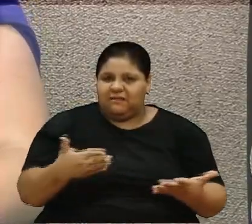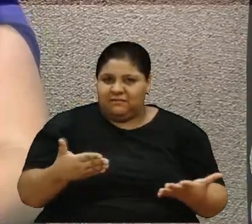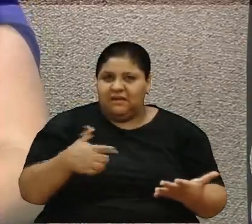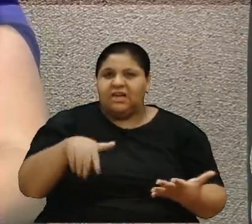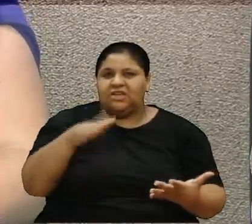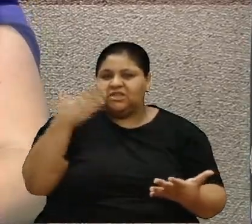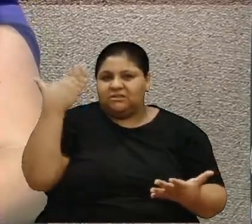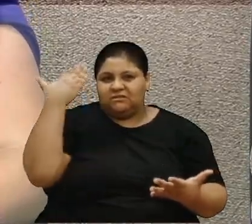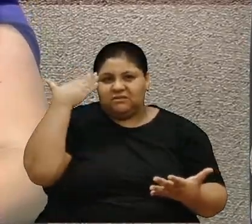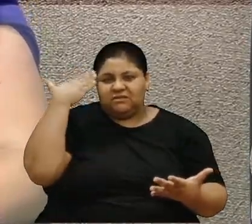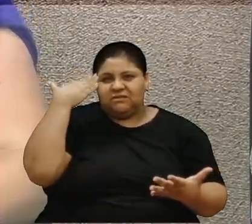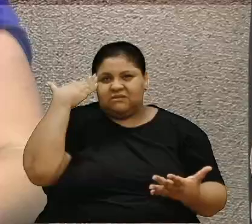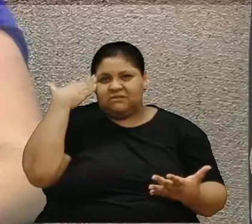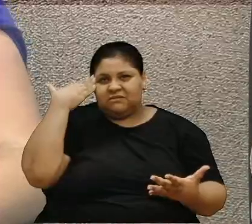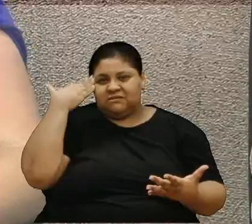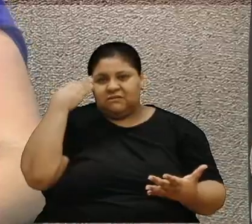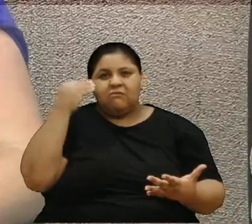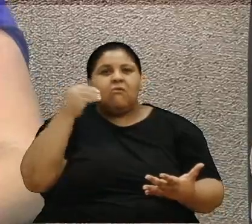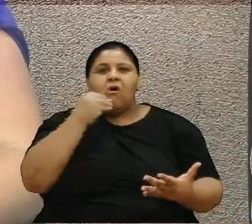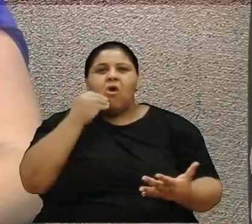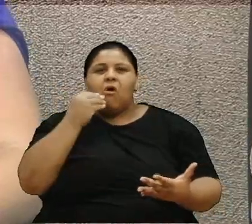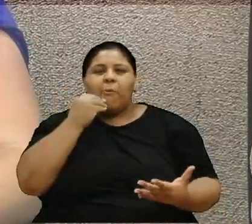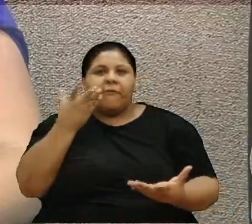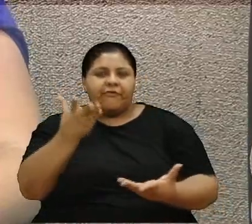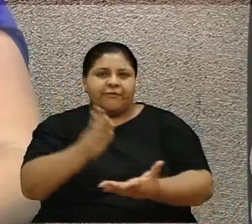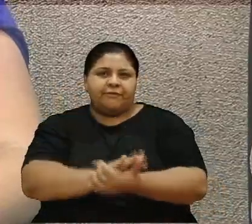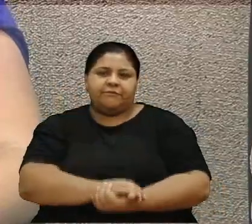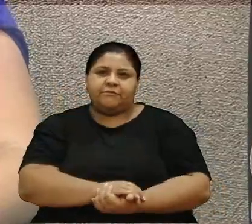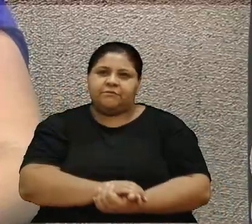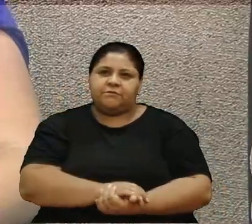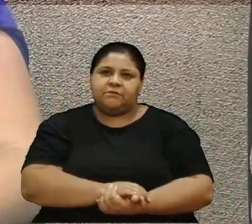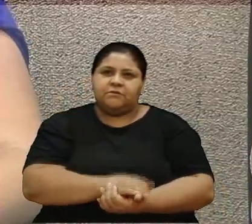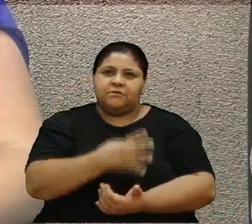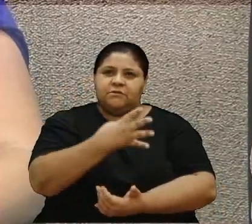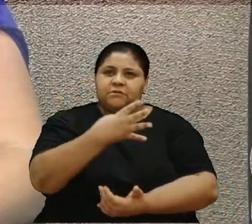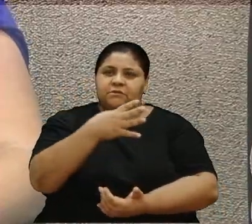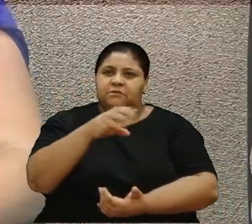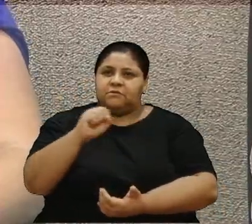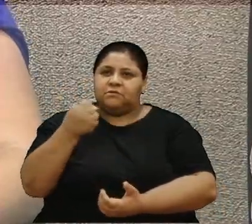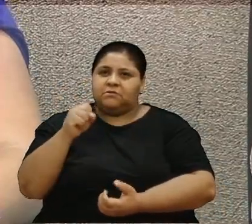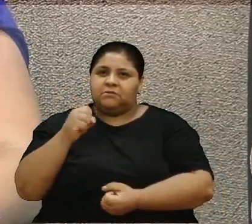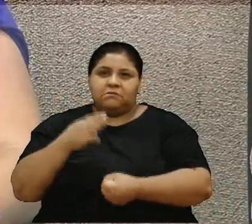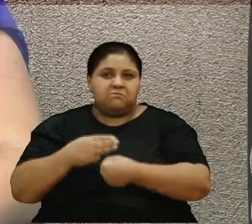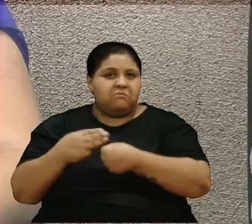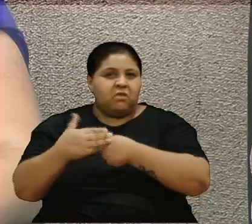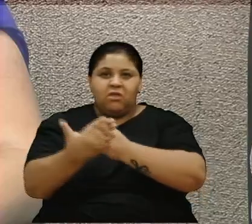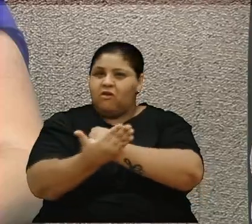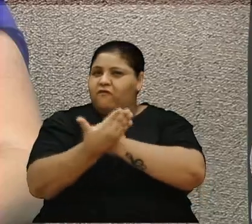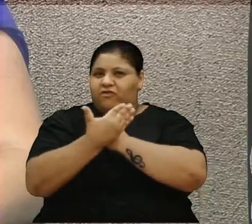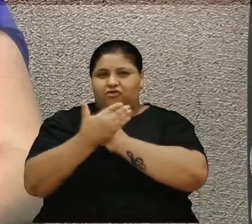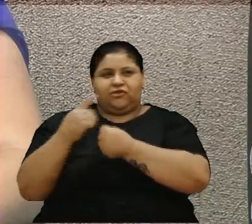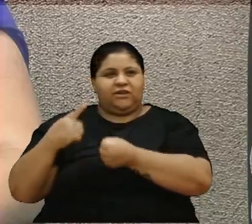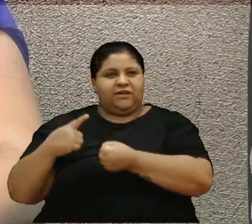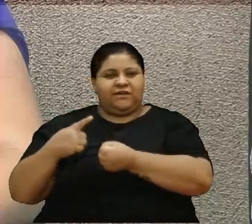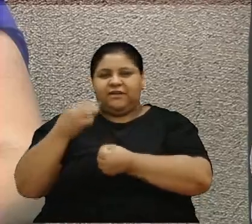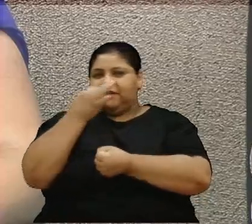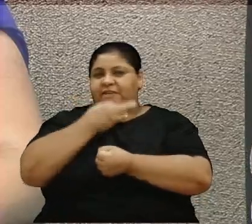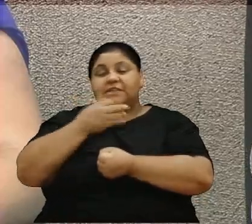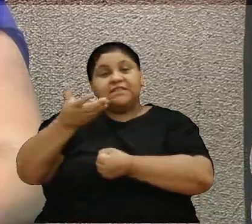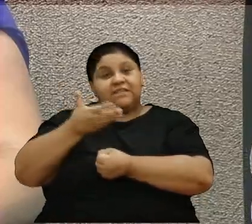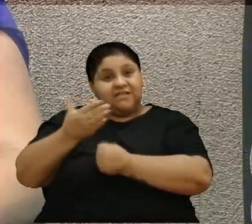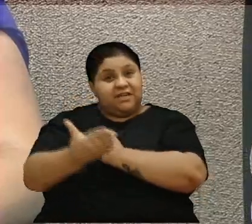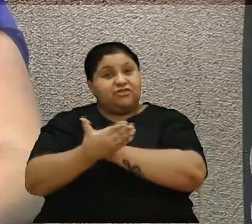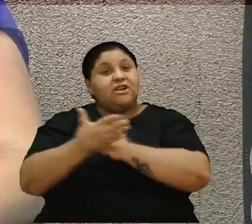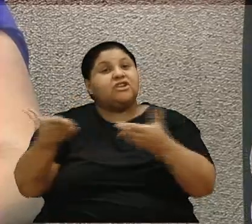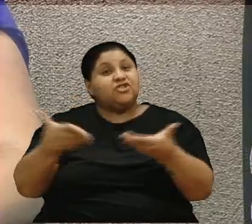sabe, com certeza absoluta, que os 48 municípios não vão ajudar a gente. Que se eles quisessem ajudar, eles já